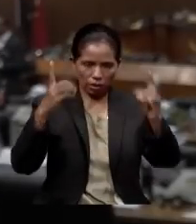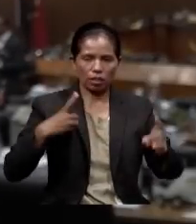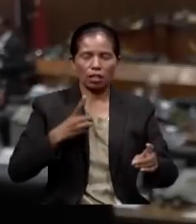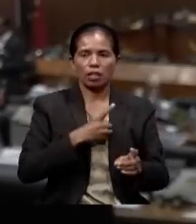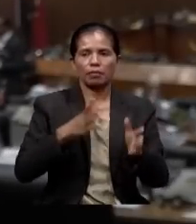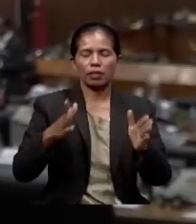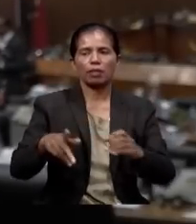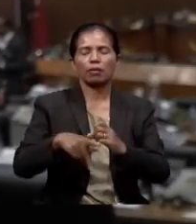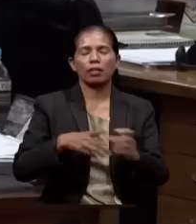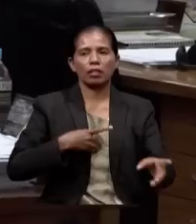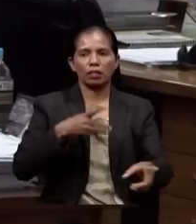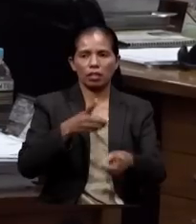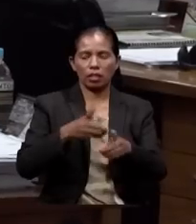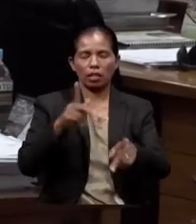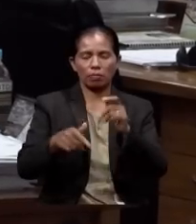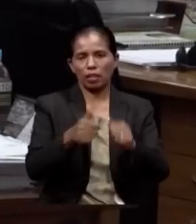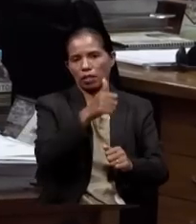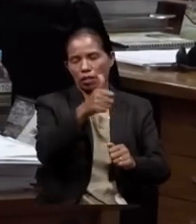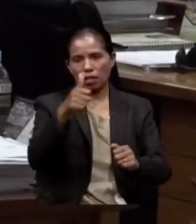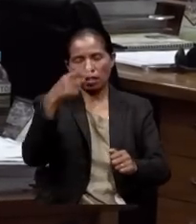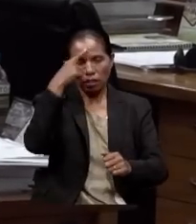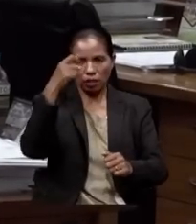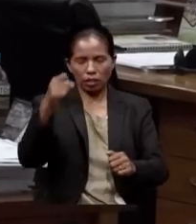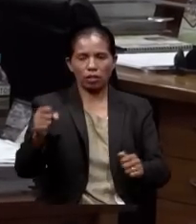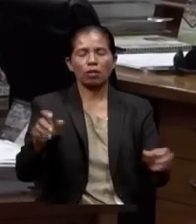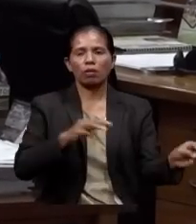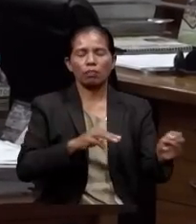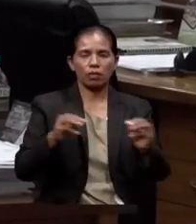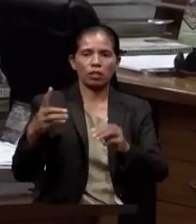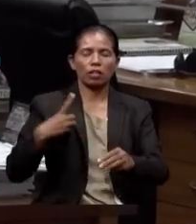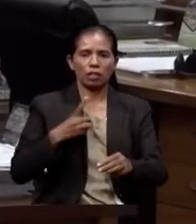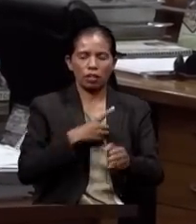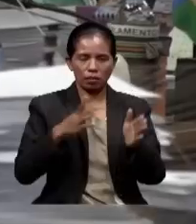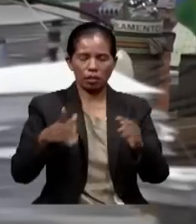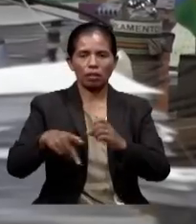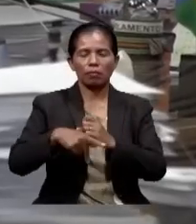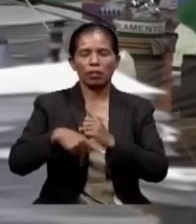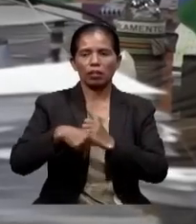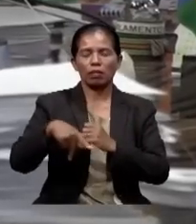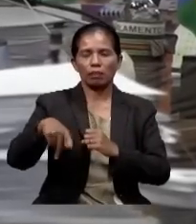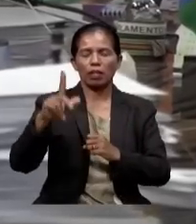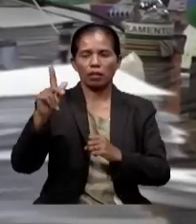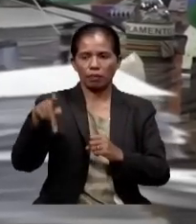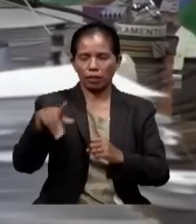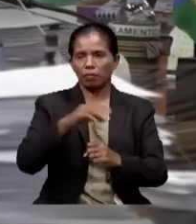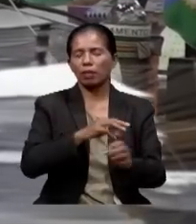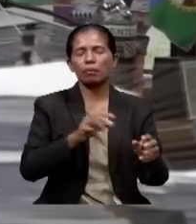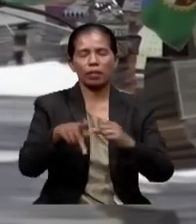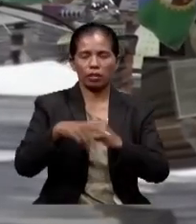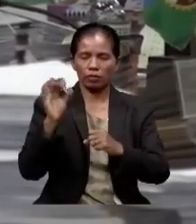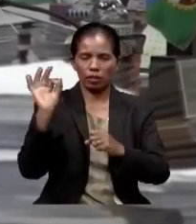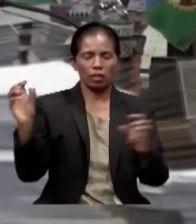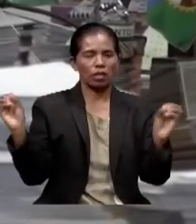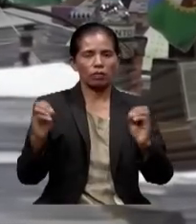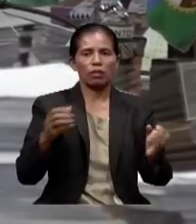PLP no dar direito é uma ida e da Cunhan, também né, a afiliação deputado PLP para Fretilin né, sei lá foi impacto para a plataforma